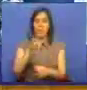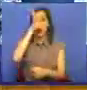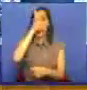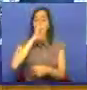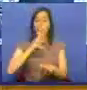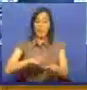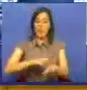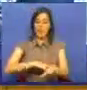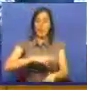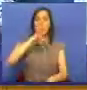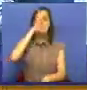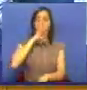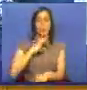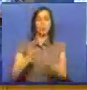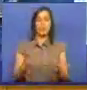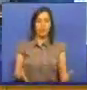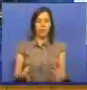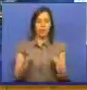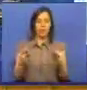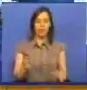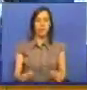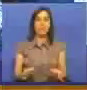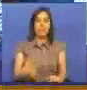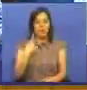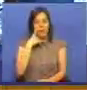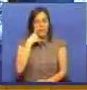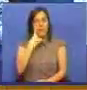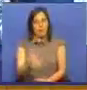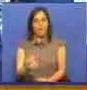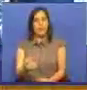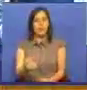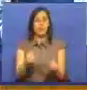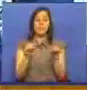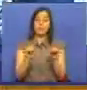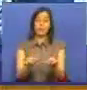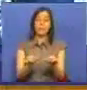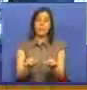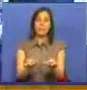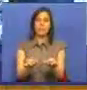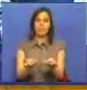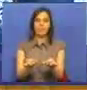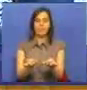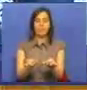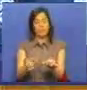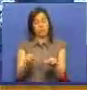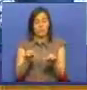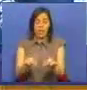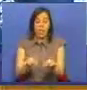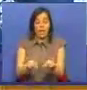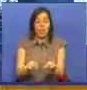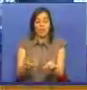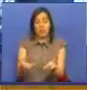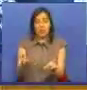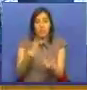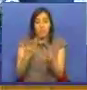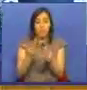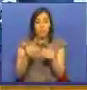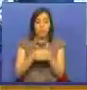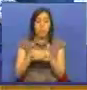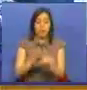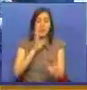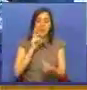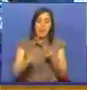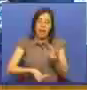do Governo que vem exatamente reconhecer que este é um processo